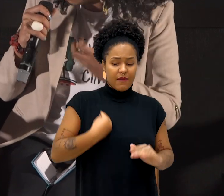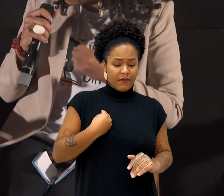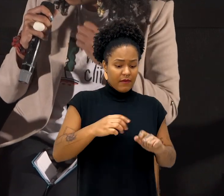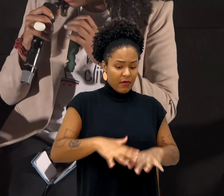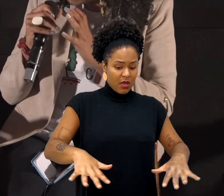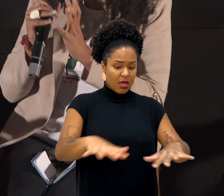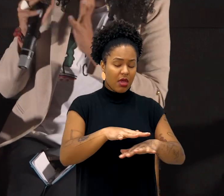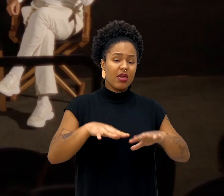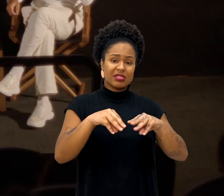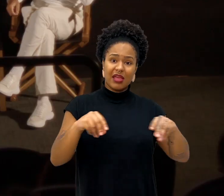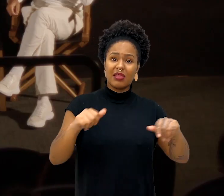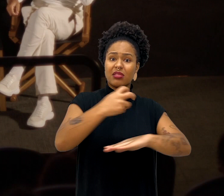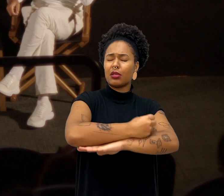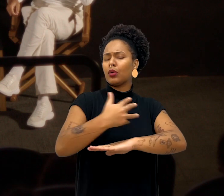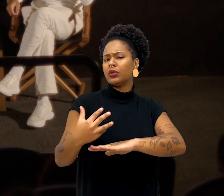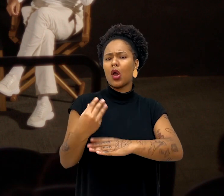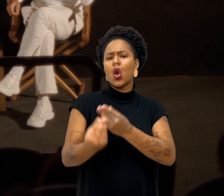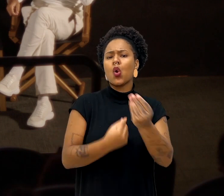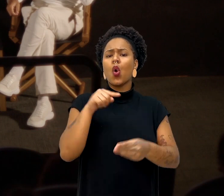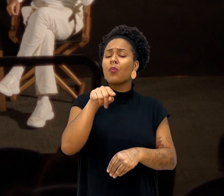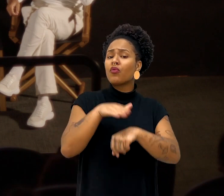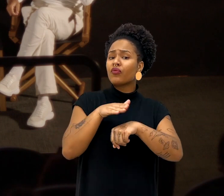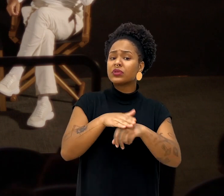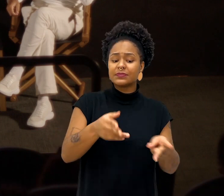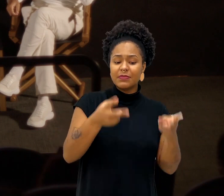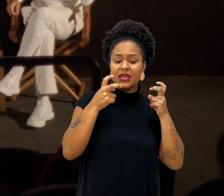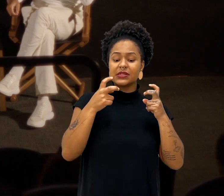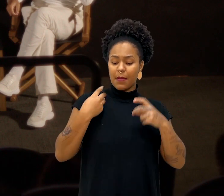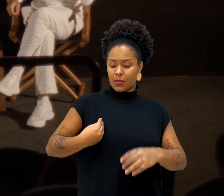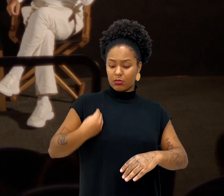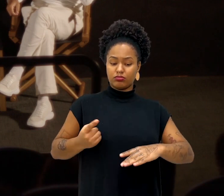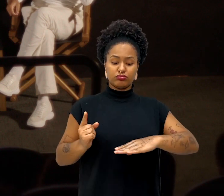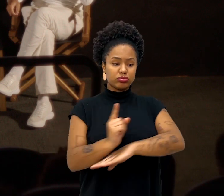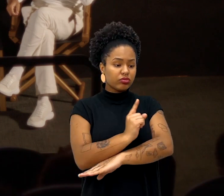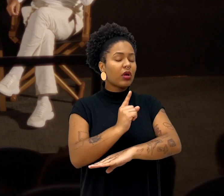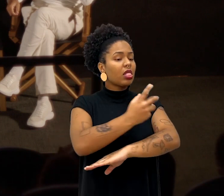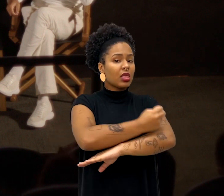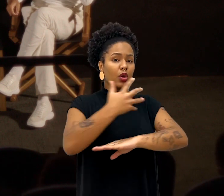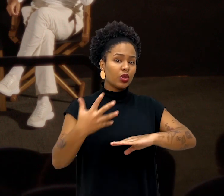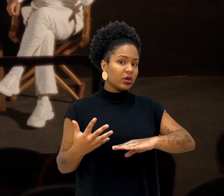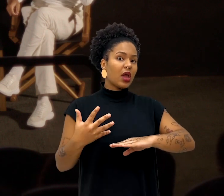olhar decolonial, o que é esse habitar decolonial para a nossa terra. E como que você enxerga esse